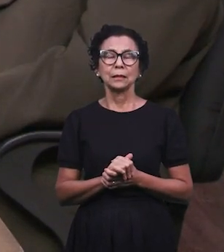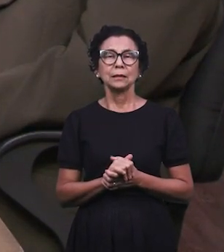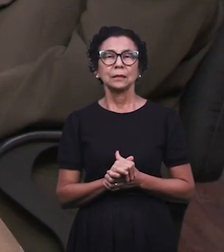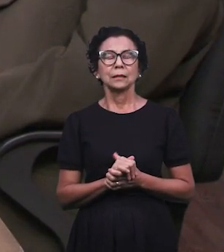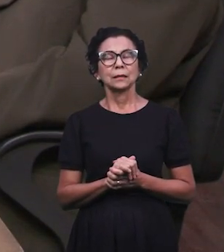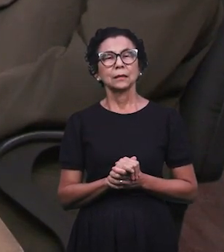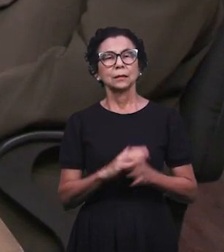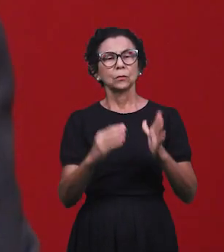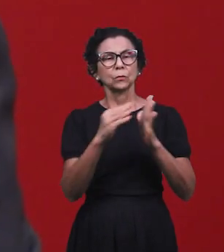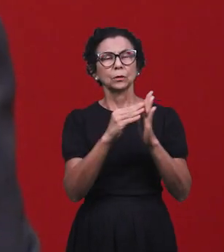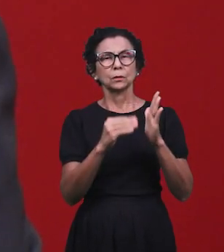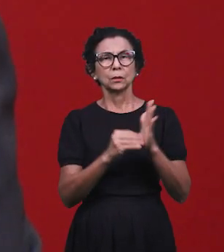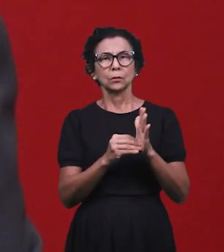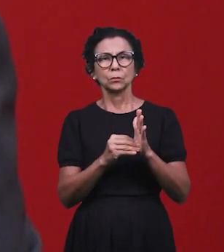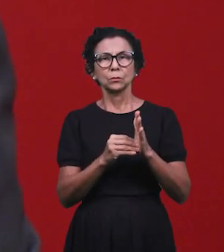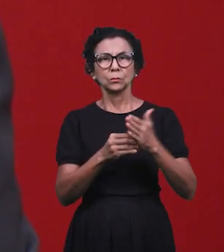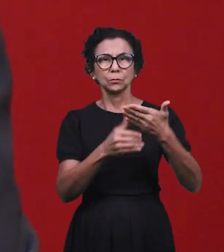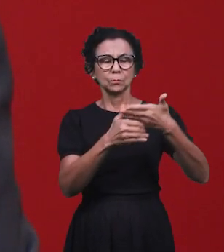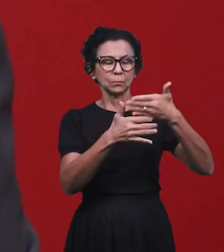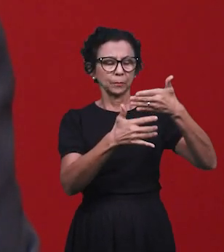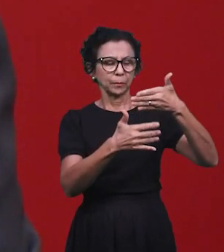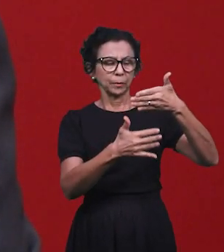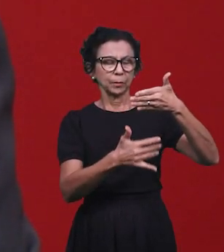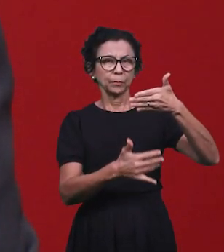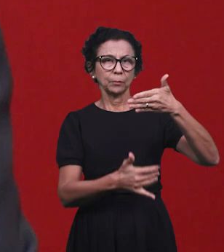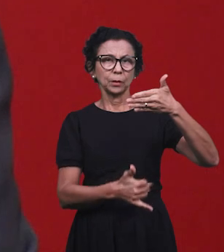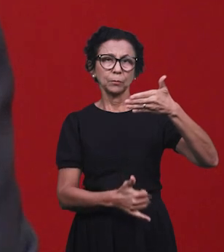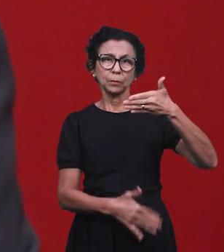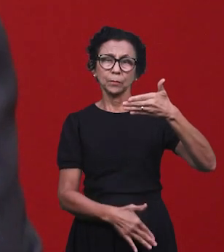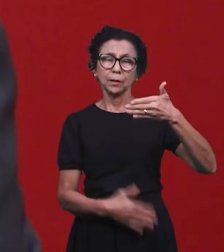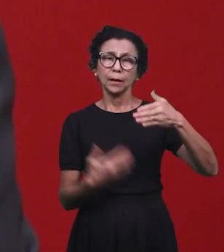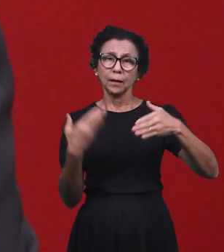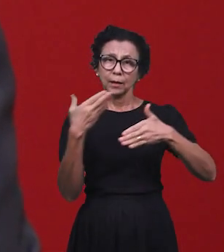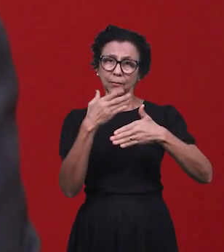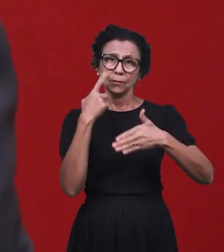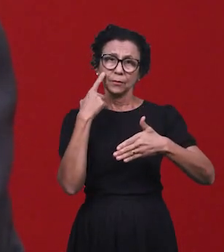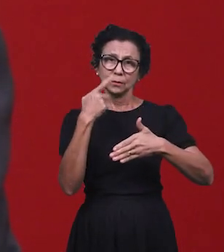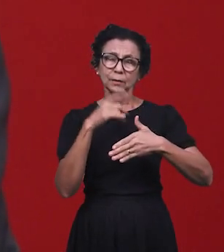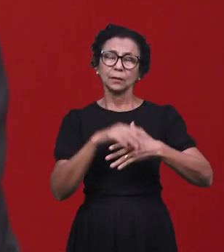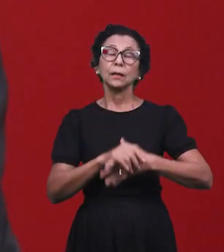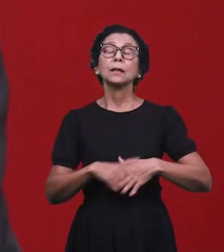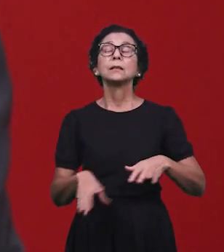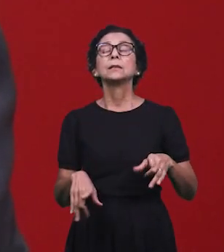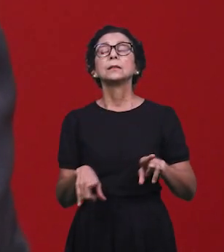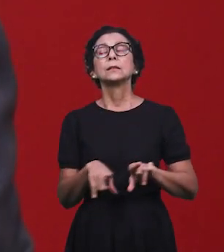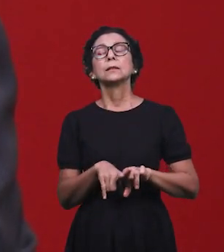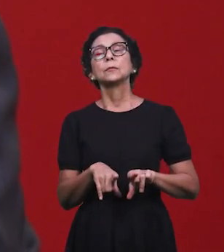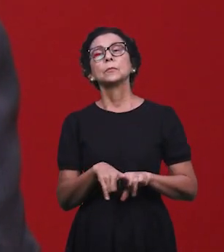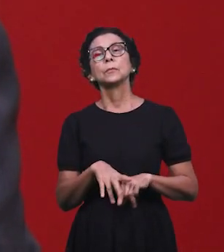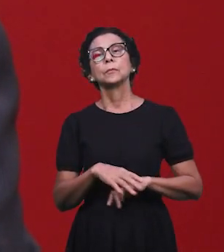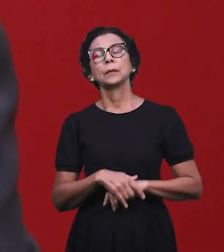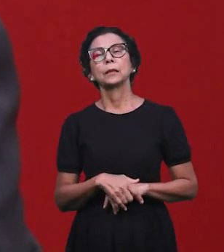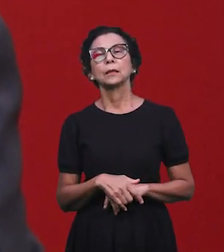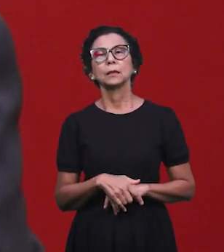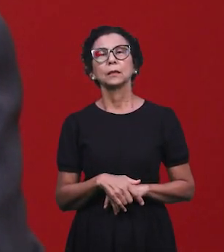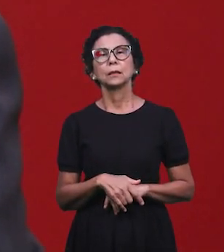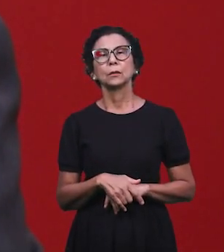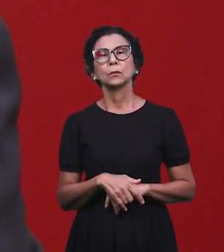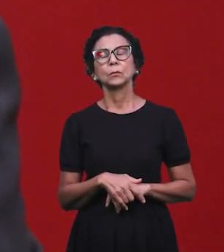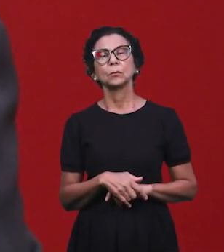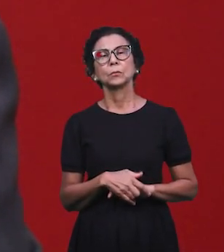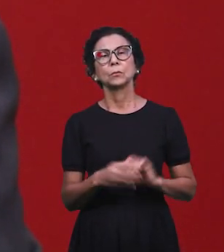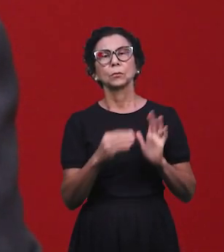uma playlist com uma série de episódios do programa Ciência e Fé, que você pode ter acesso, inclusive, ao episódio anterior, que